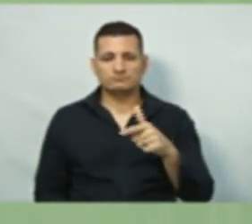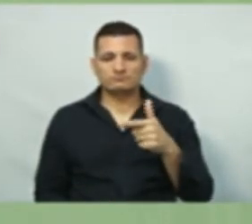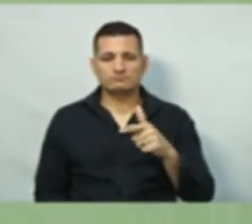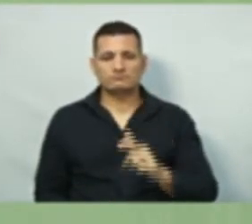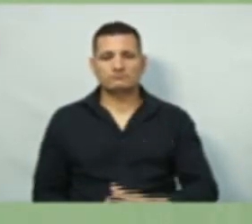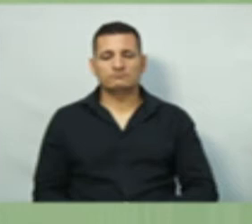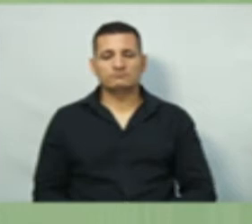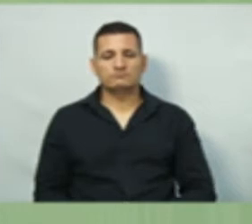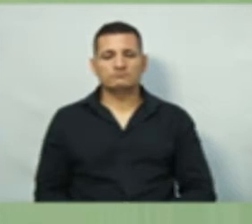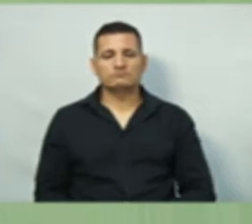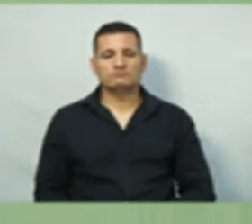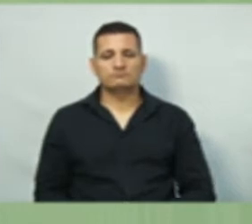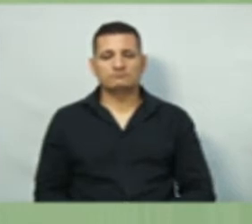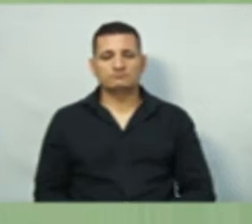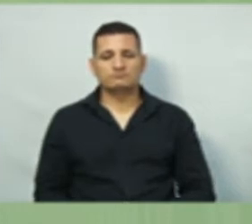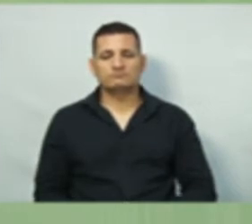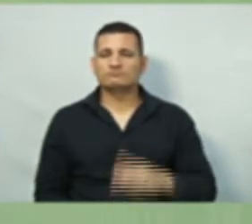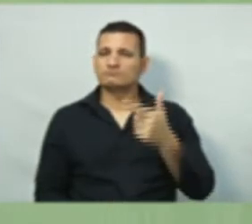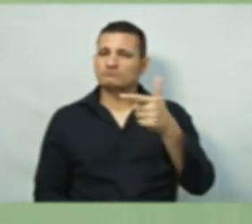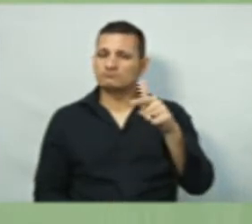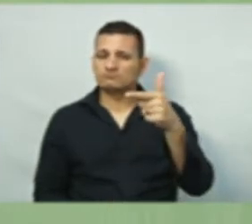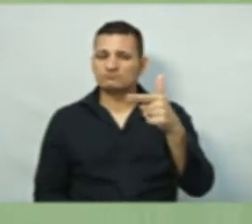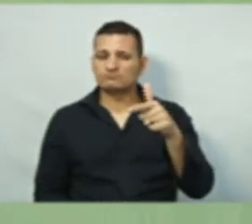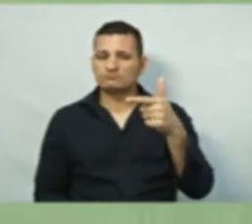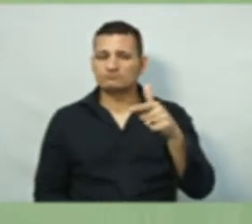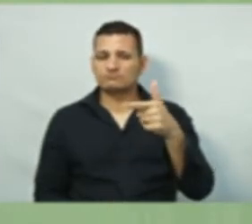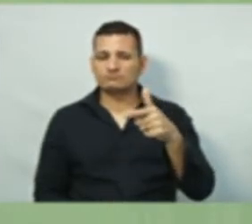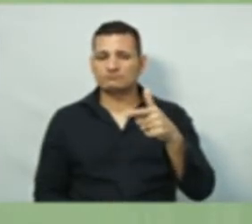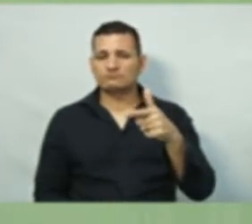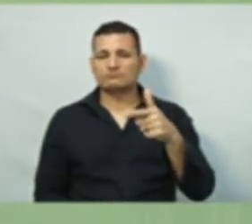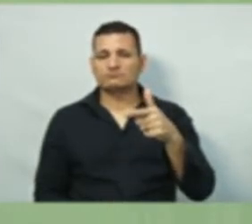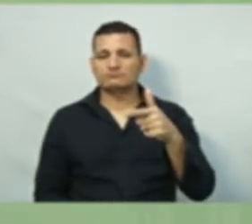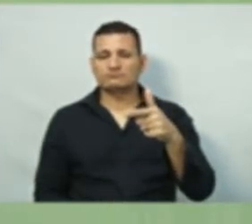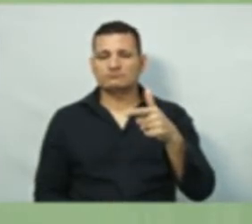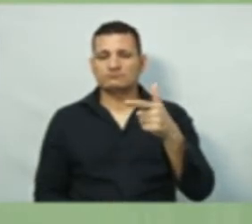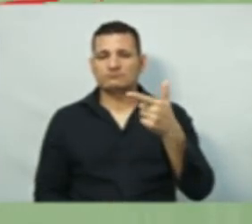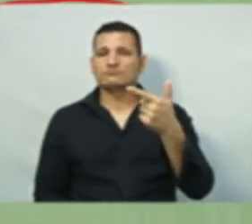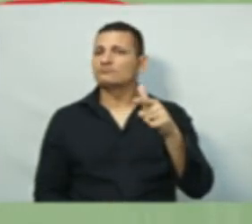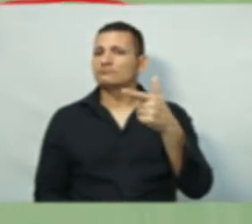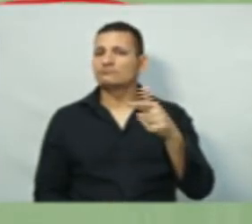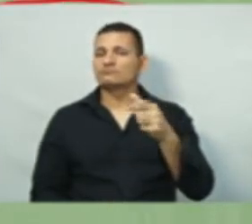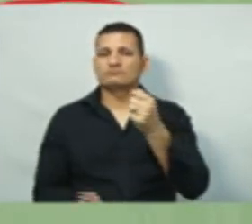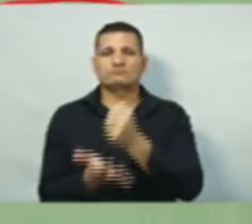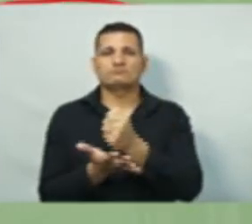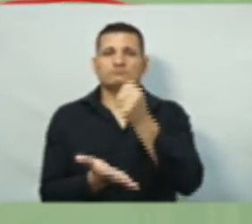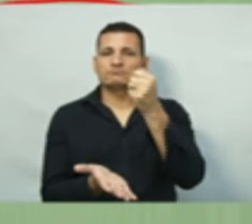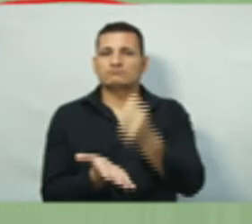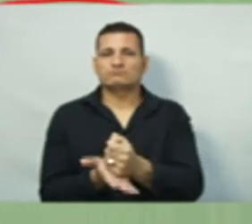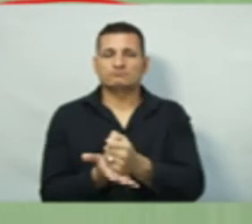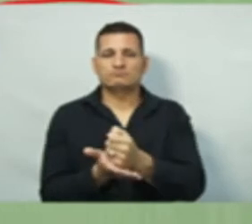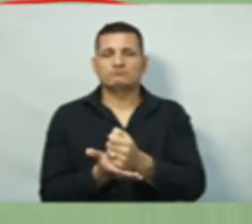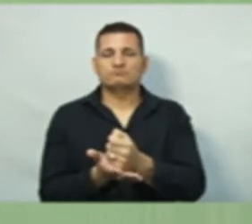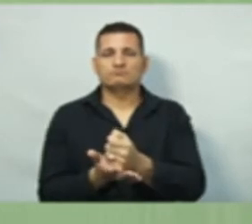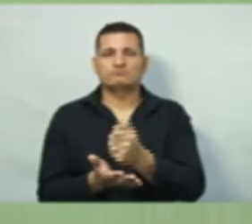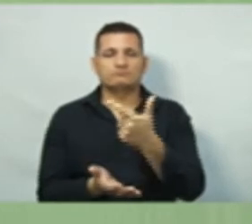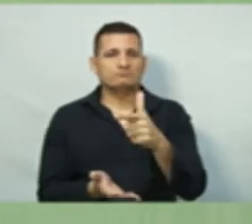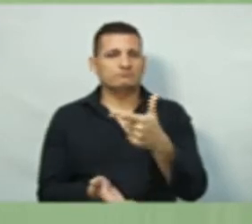afirma que estão e aqui diz que não, que é sem a presença dos pressupostos da relação de